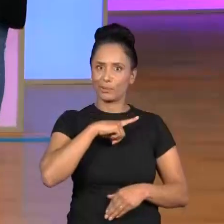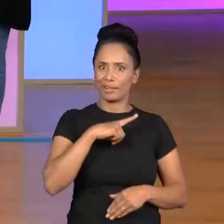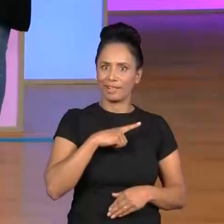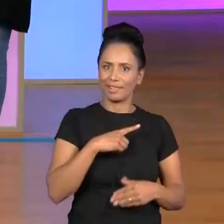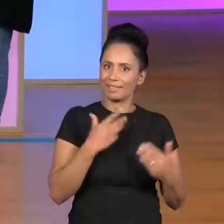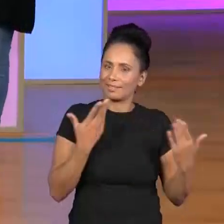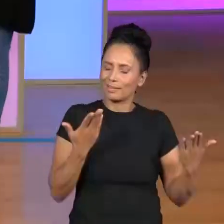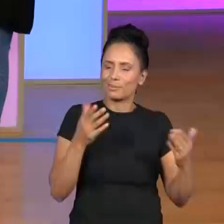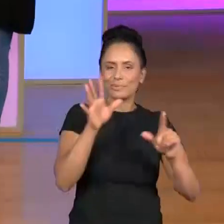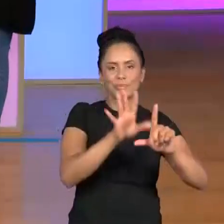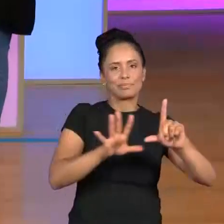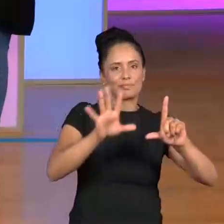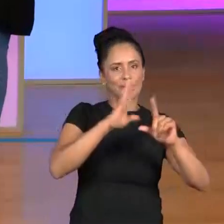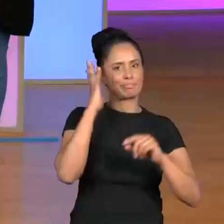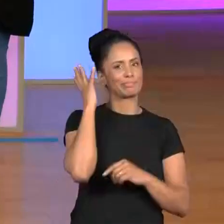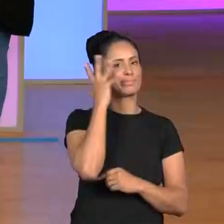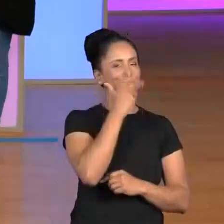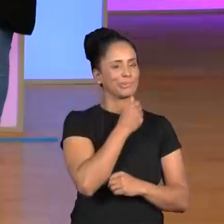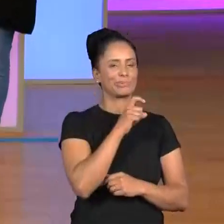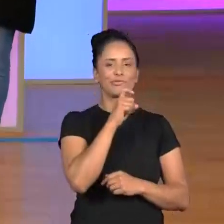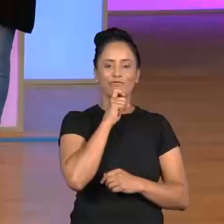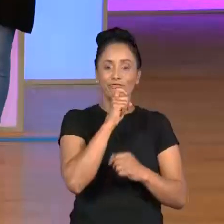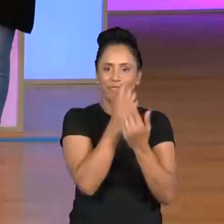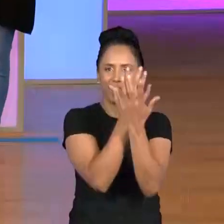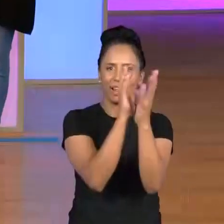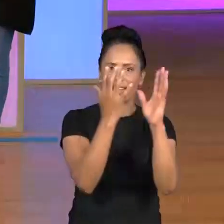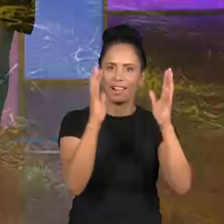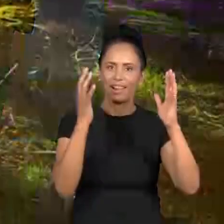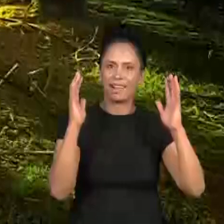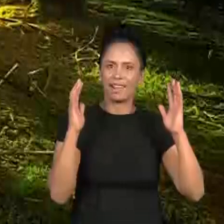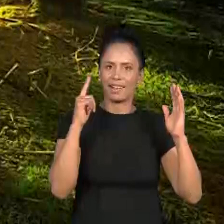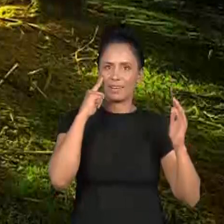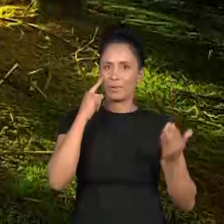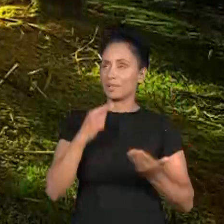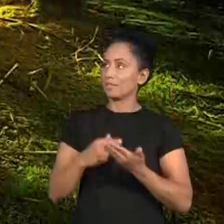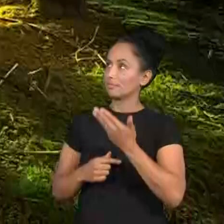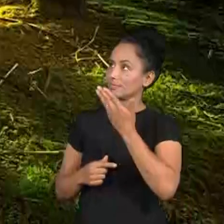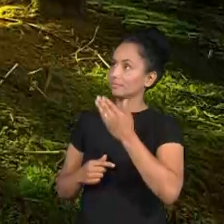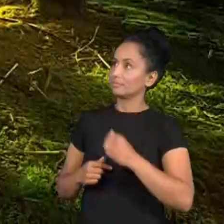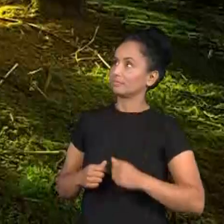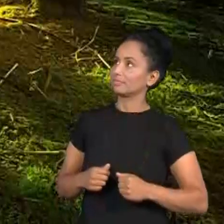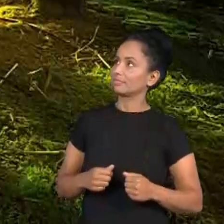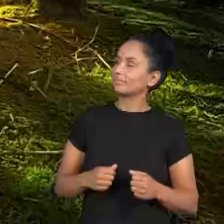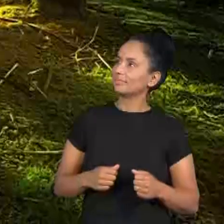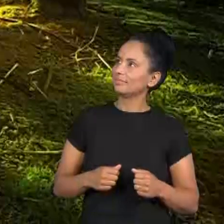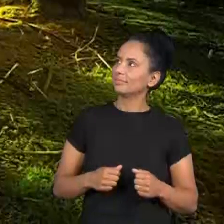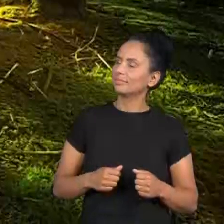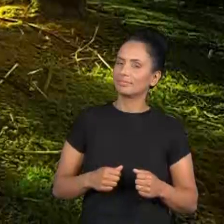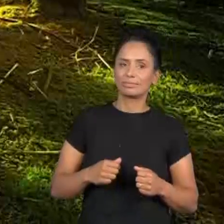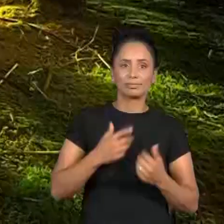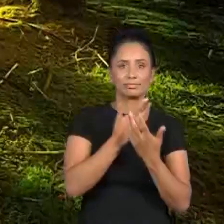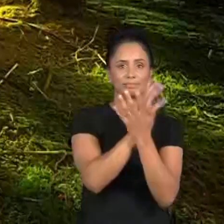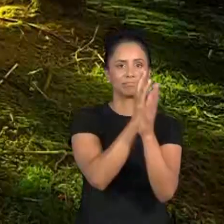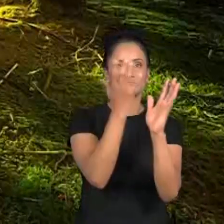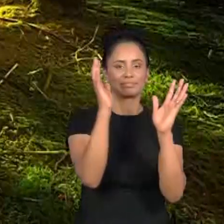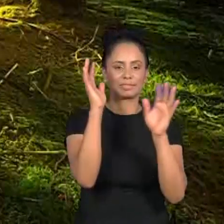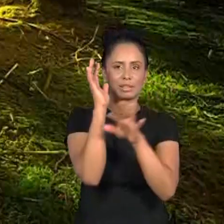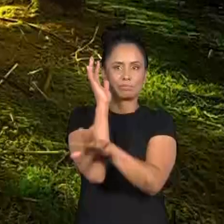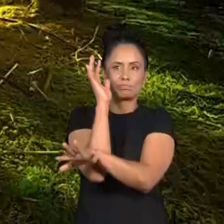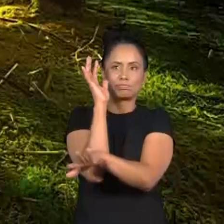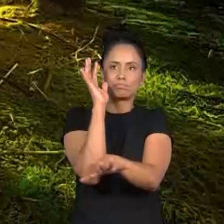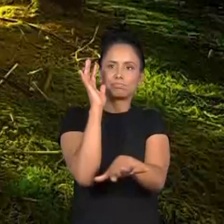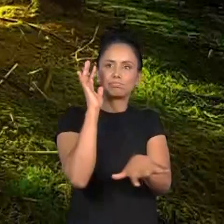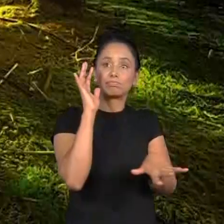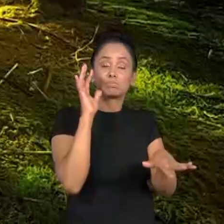Isso, uma imagem muito bonita que aparece aí na tela, eu vou pedir para voltar, para observarmos aí essas sombras projetadas.